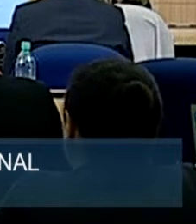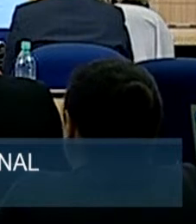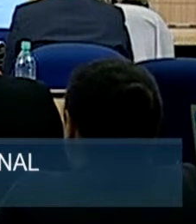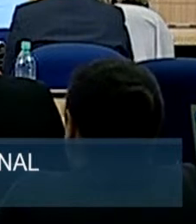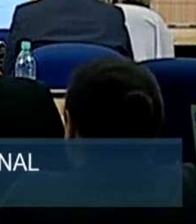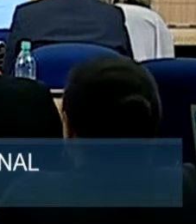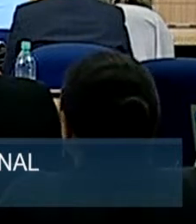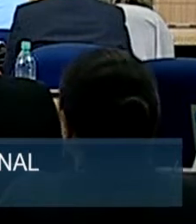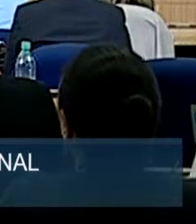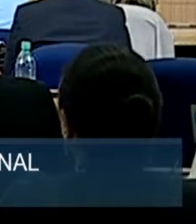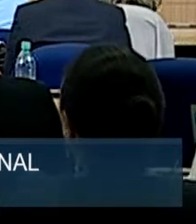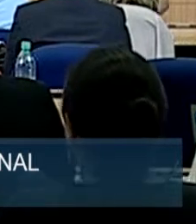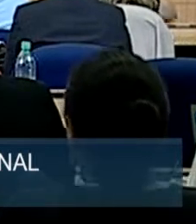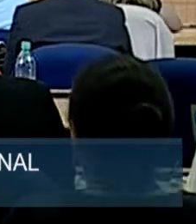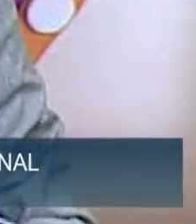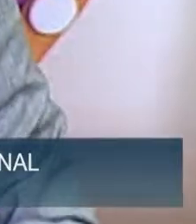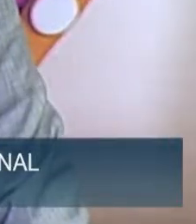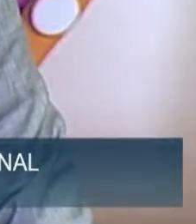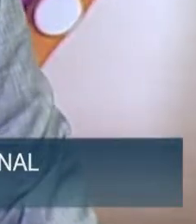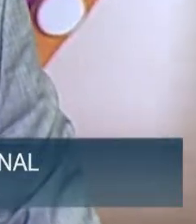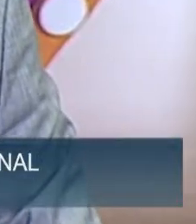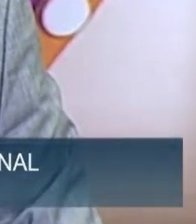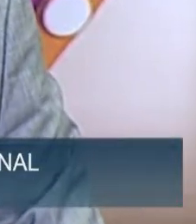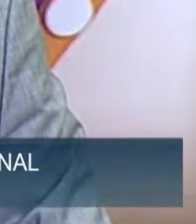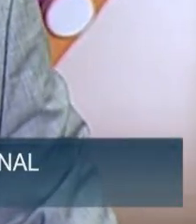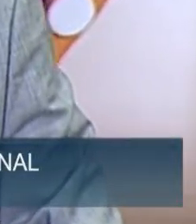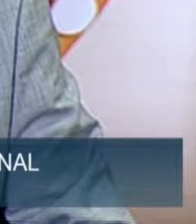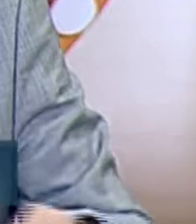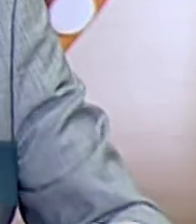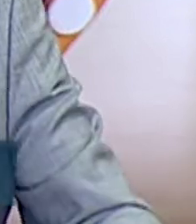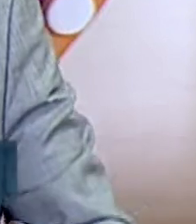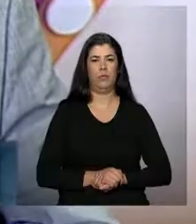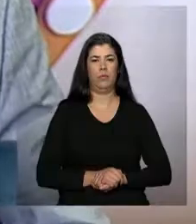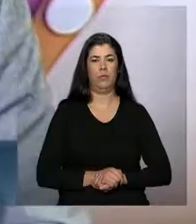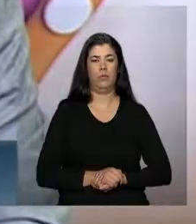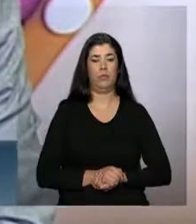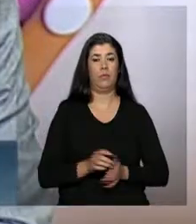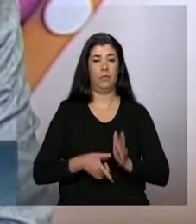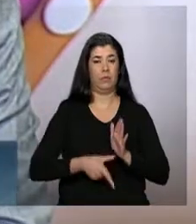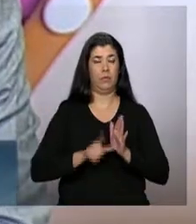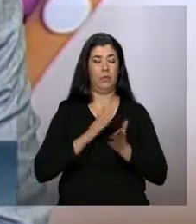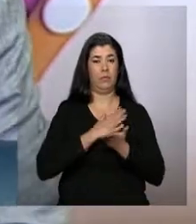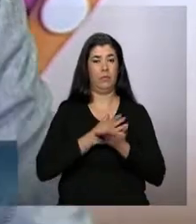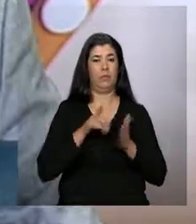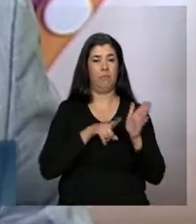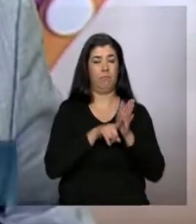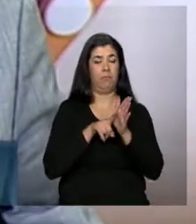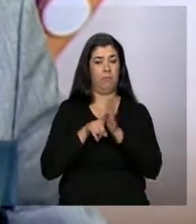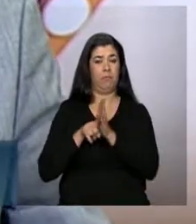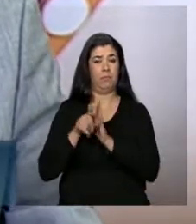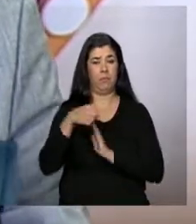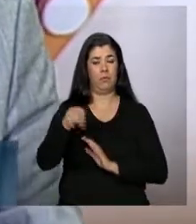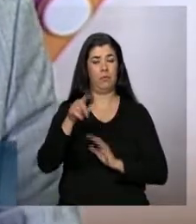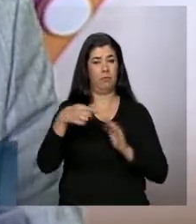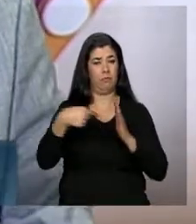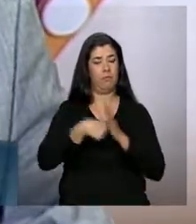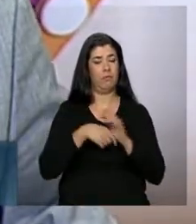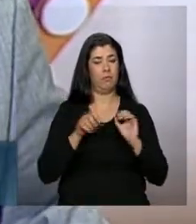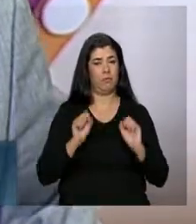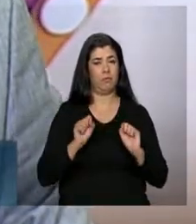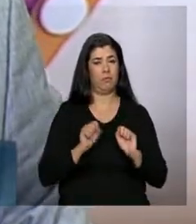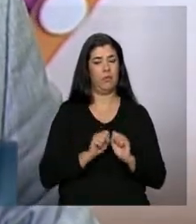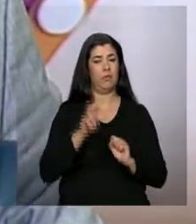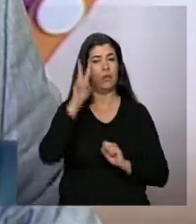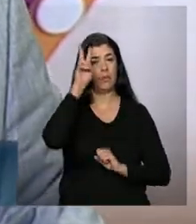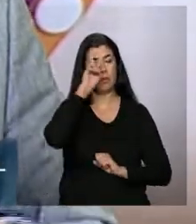Bom, eu, só antes de abrir para as perguntas, esclarecimentos, eu quero